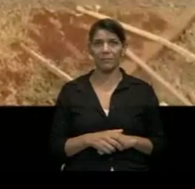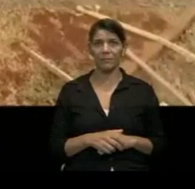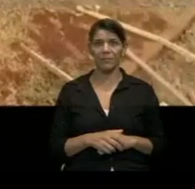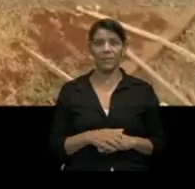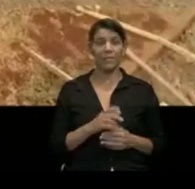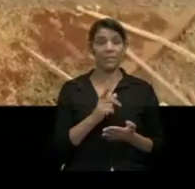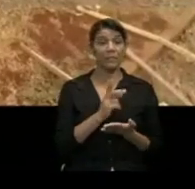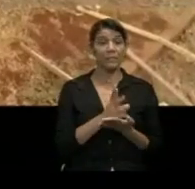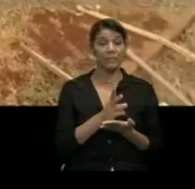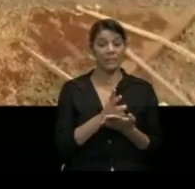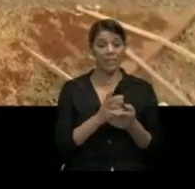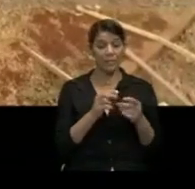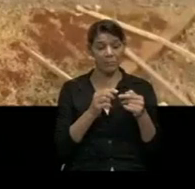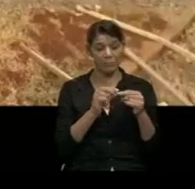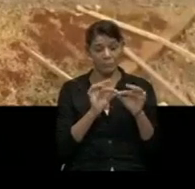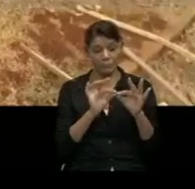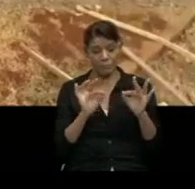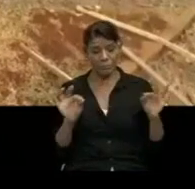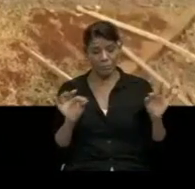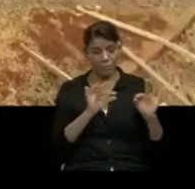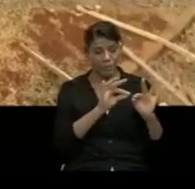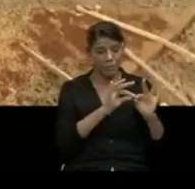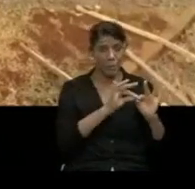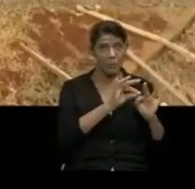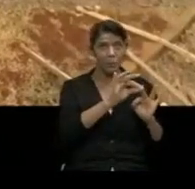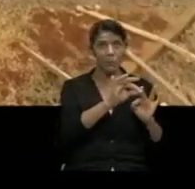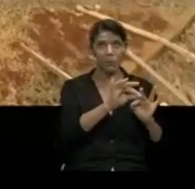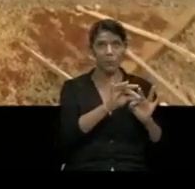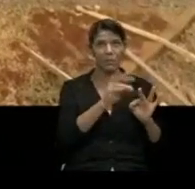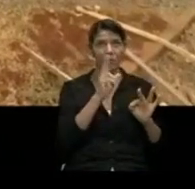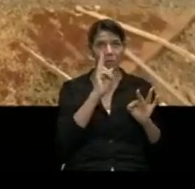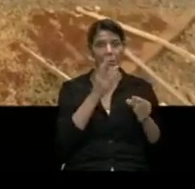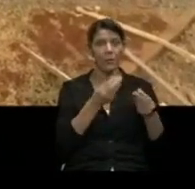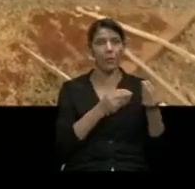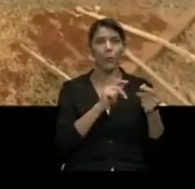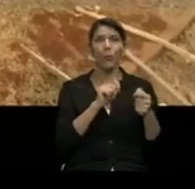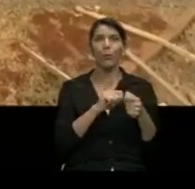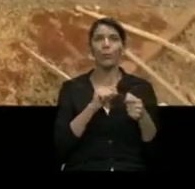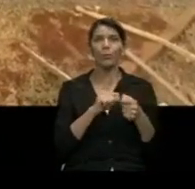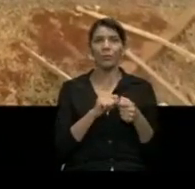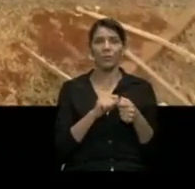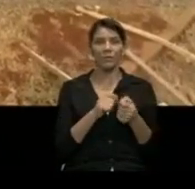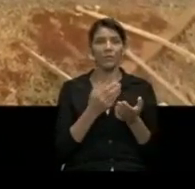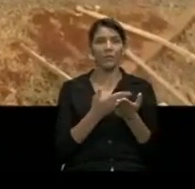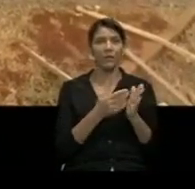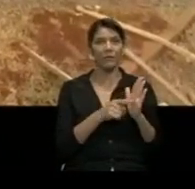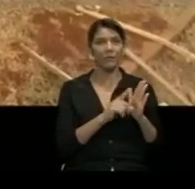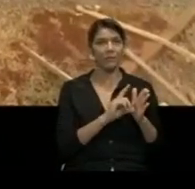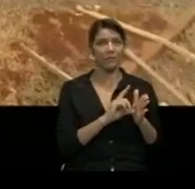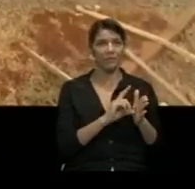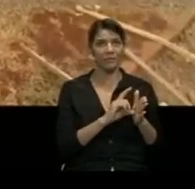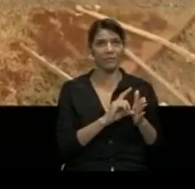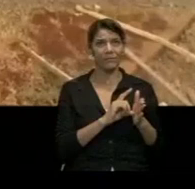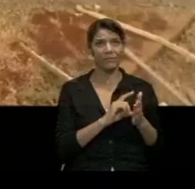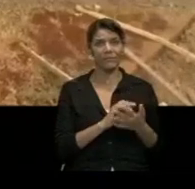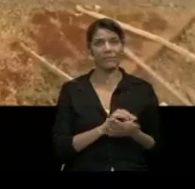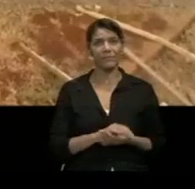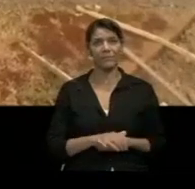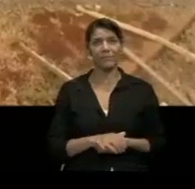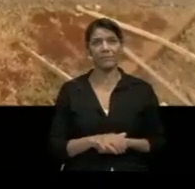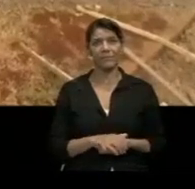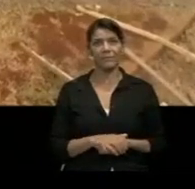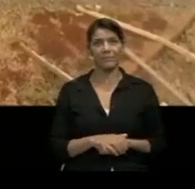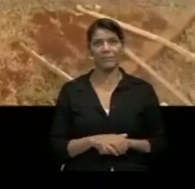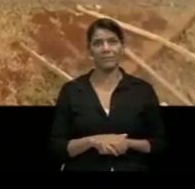Sempre batendo nível, sempre verificando o nível com a mangueira. A gente viu como é que faz essa verificação na aula anterior.